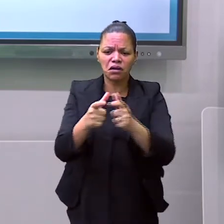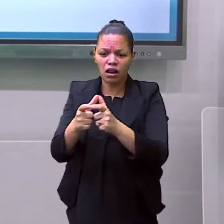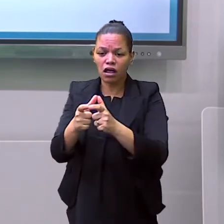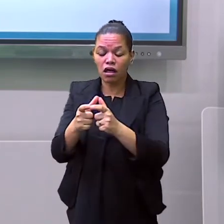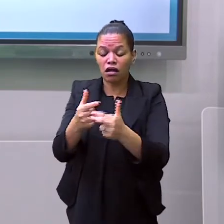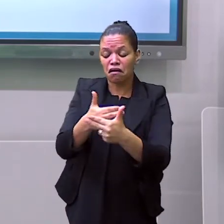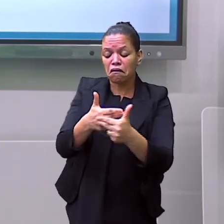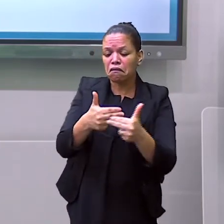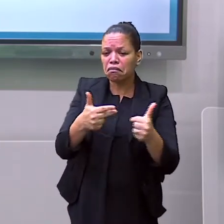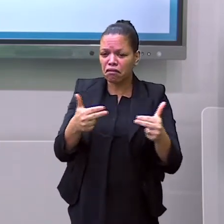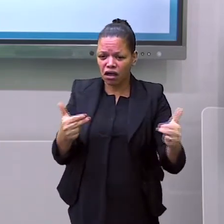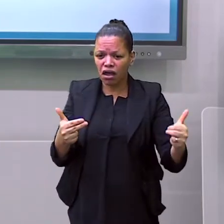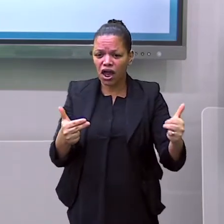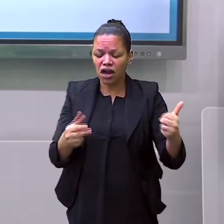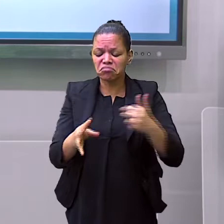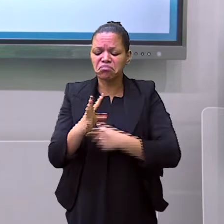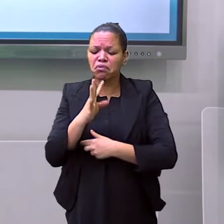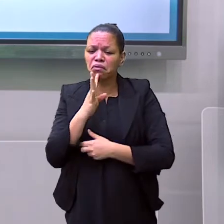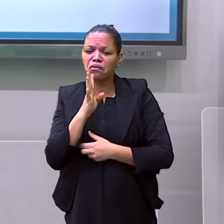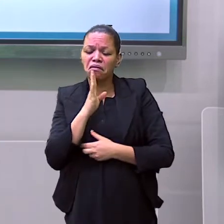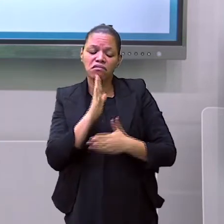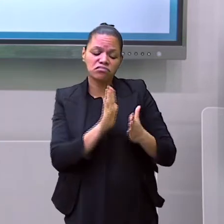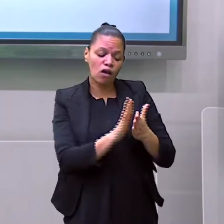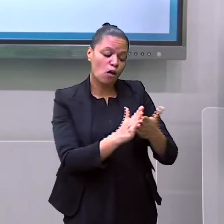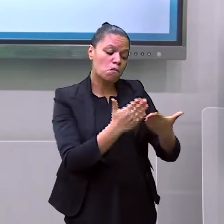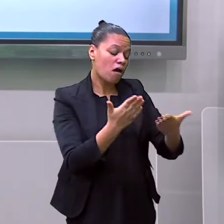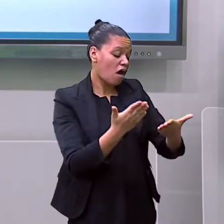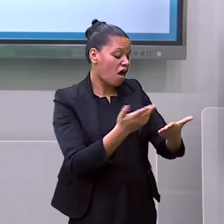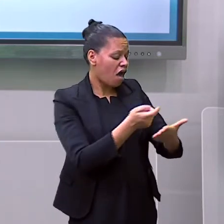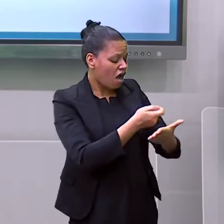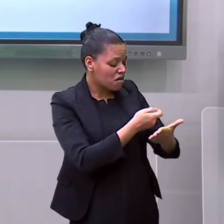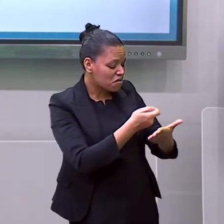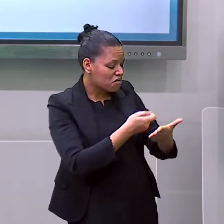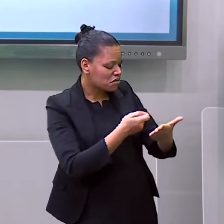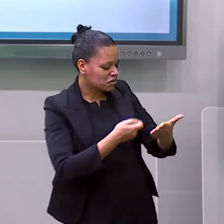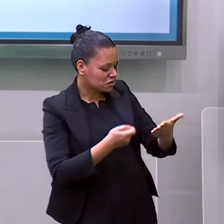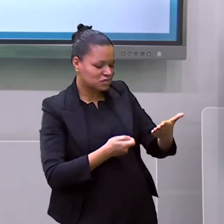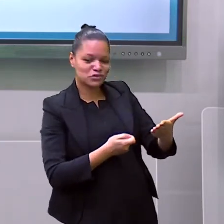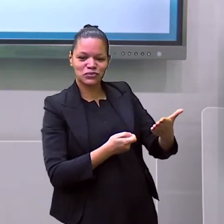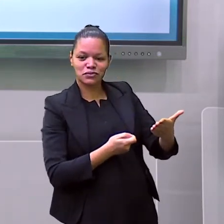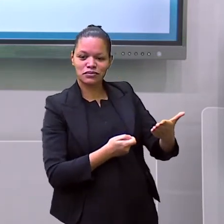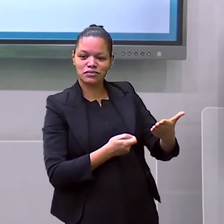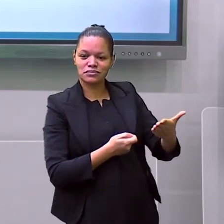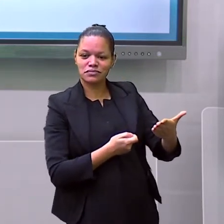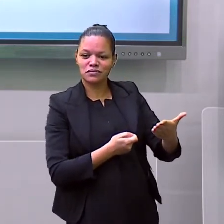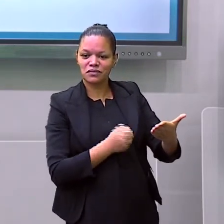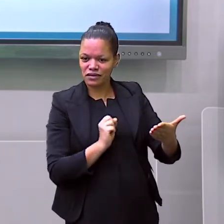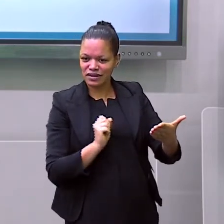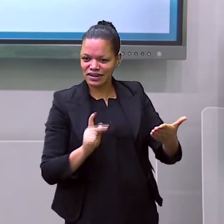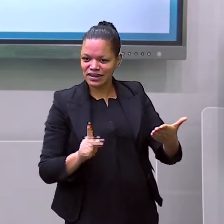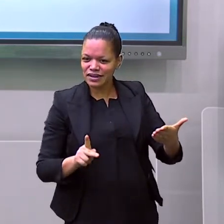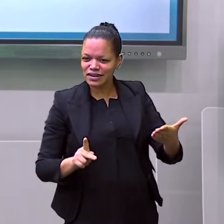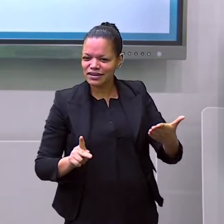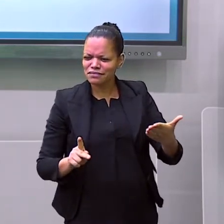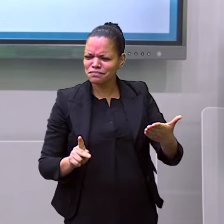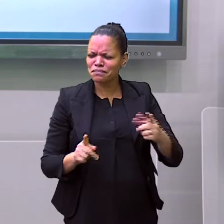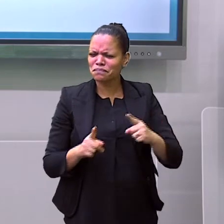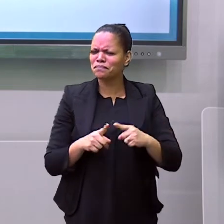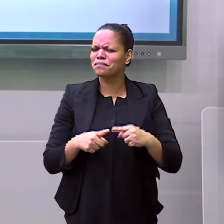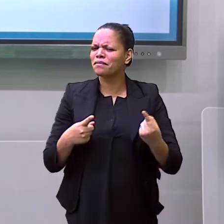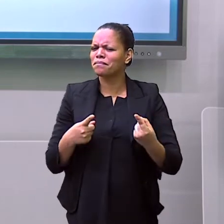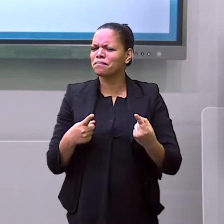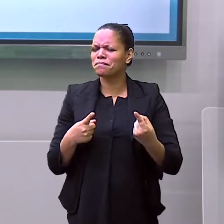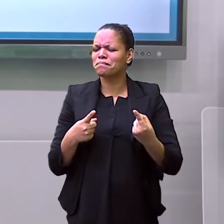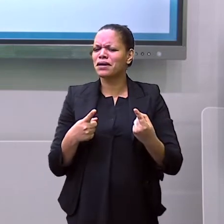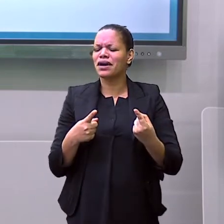de anotações. Então, são acontecimentos cronológicos, mas com fatos sobre a